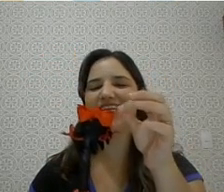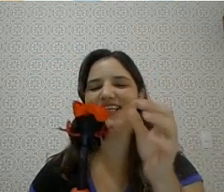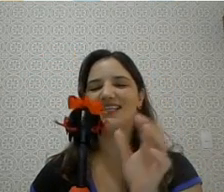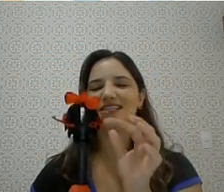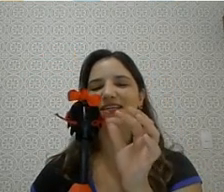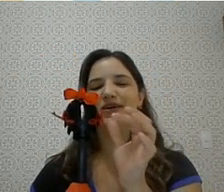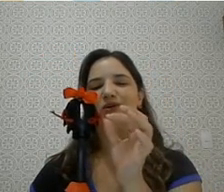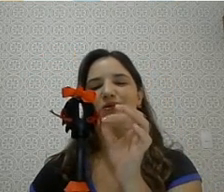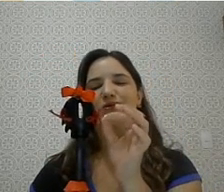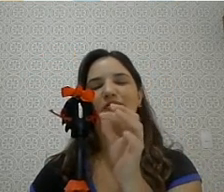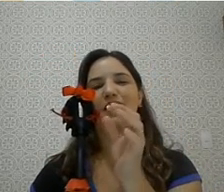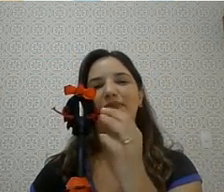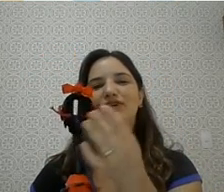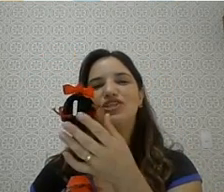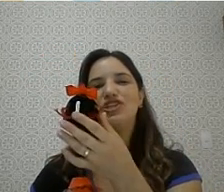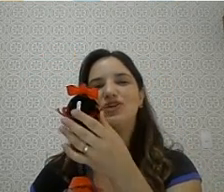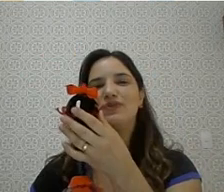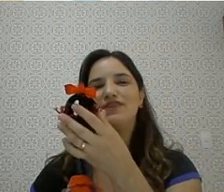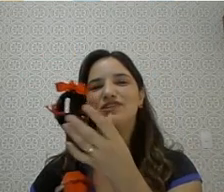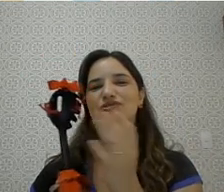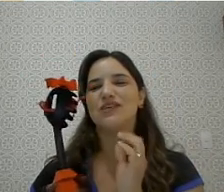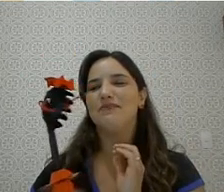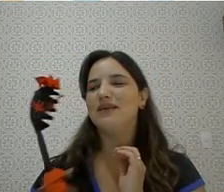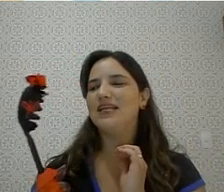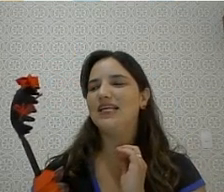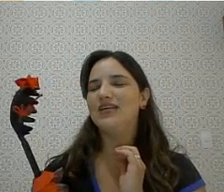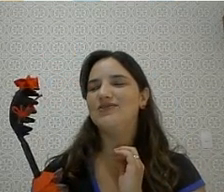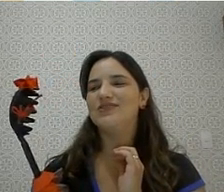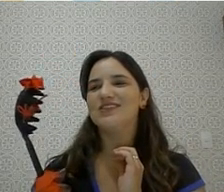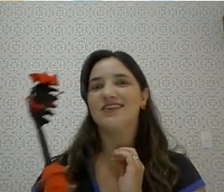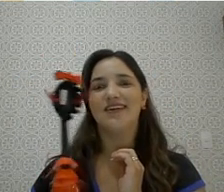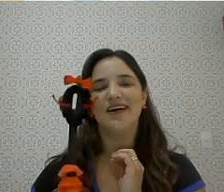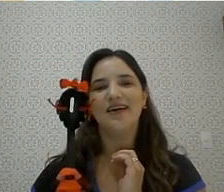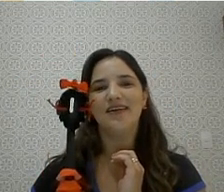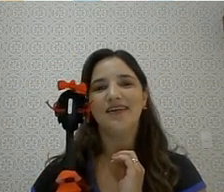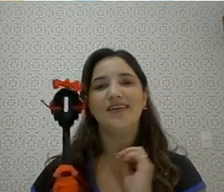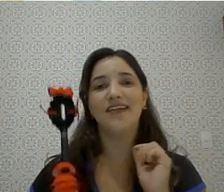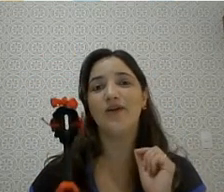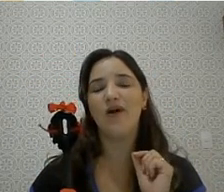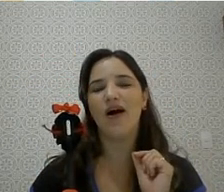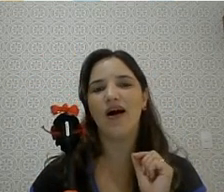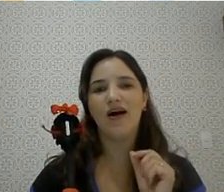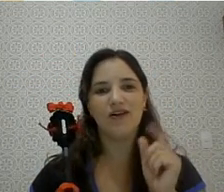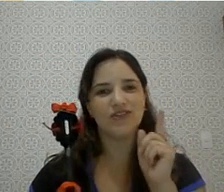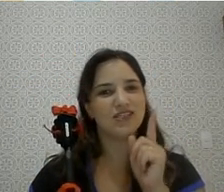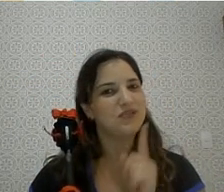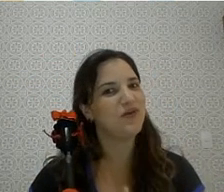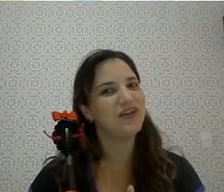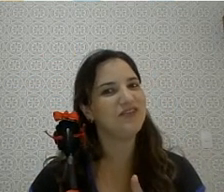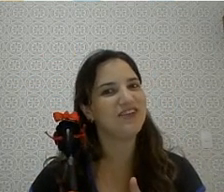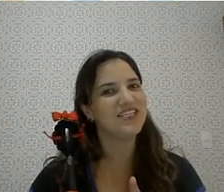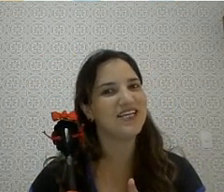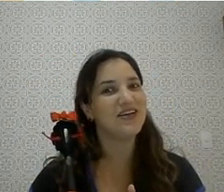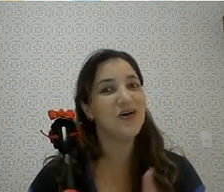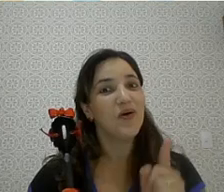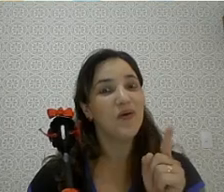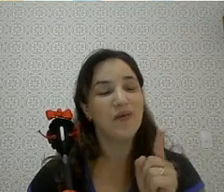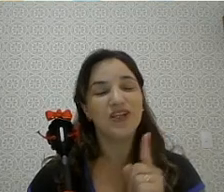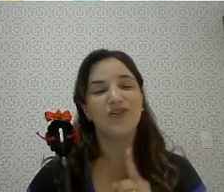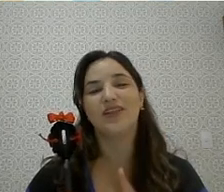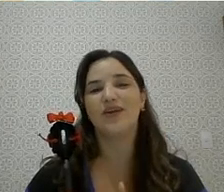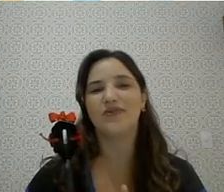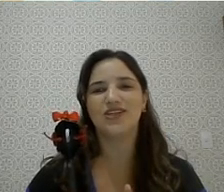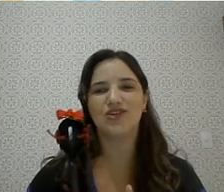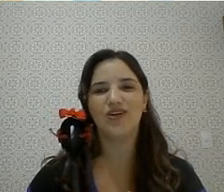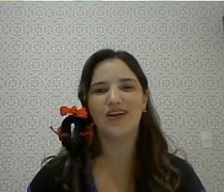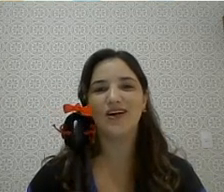da Alice, um barbantinho para fazer os cabelinhos. Hã? Então, ó, vocês podem fazer,